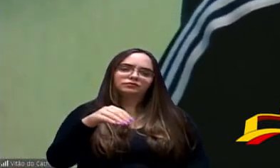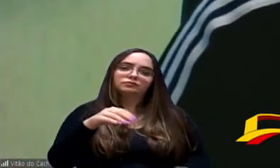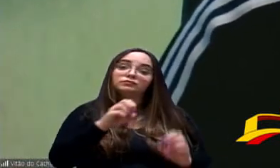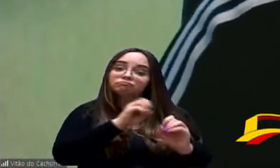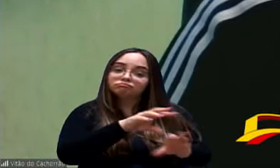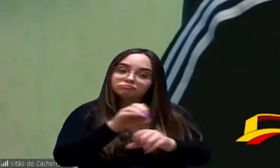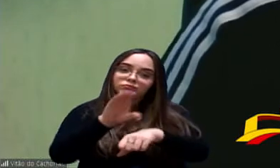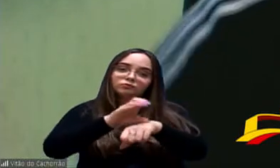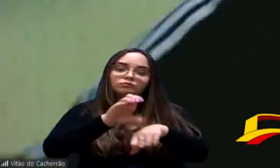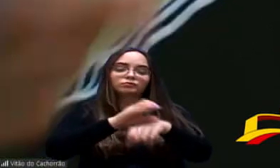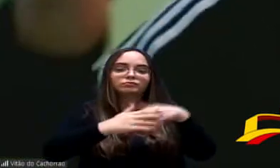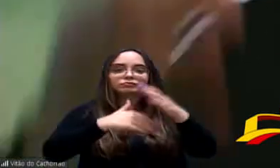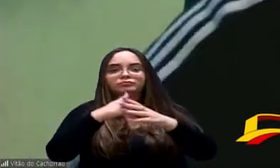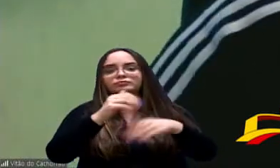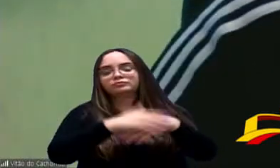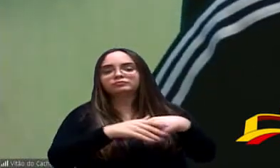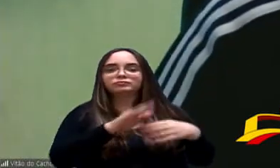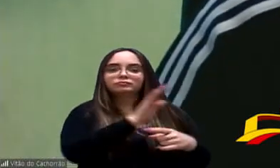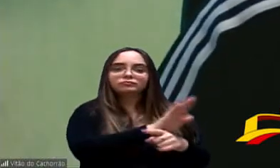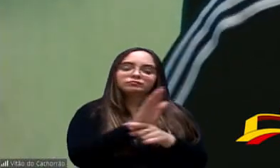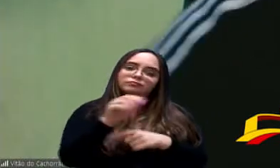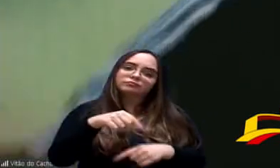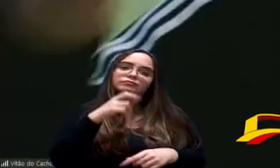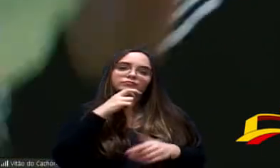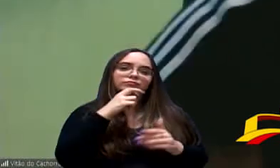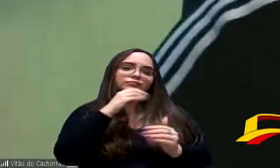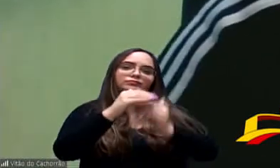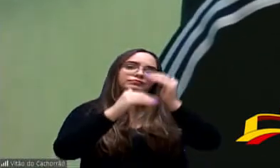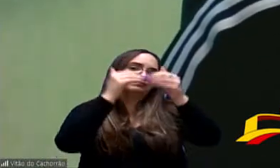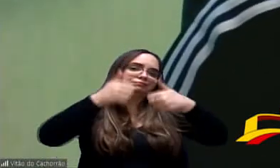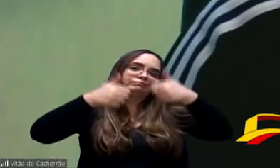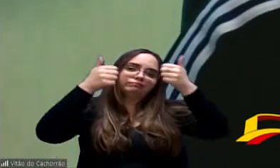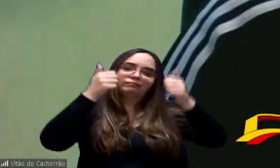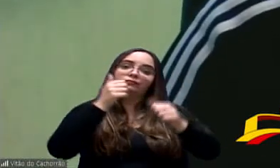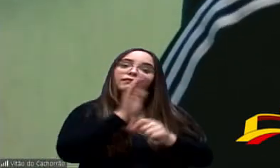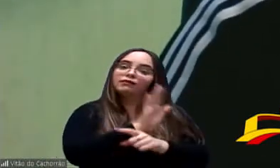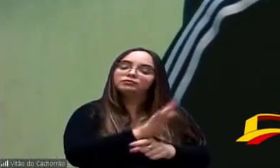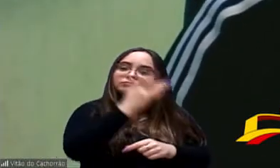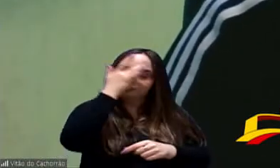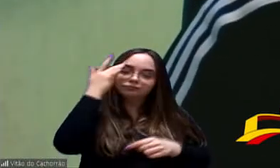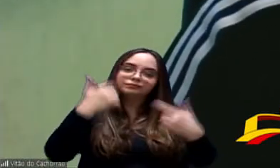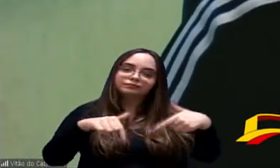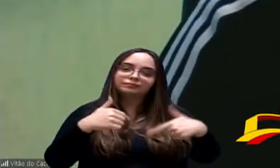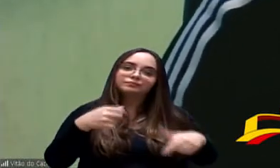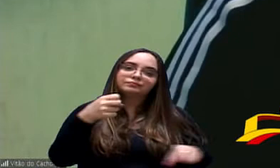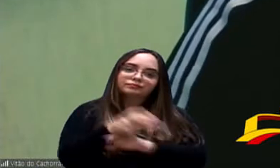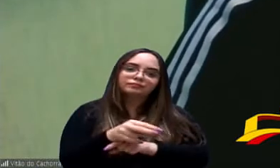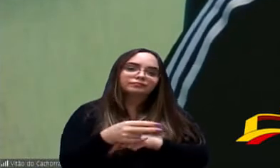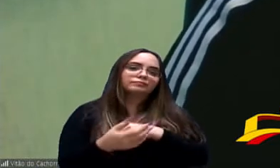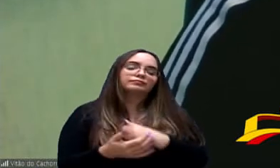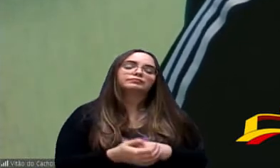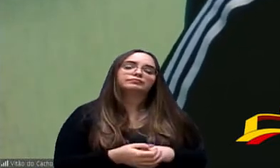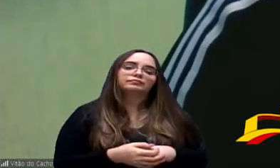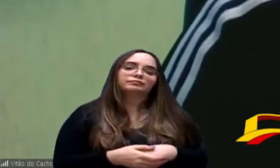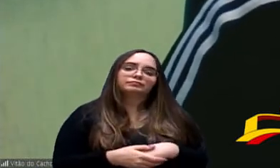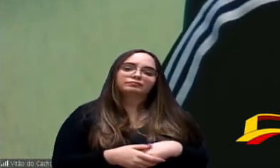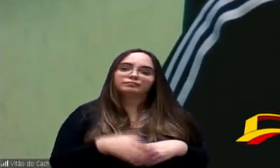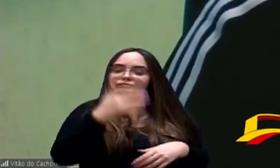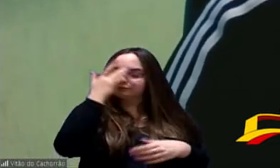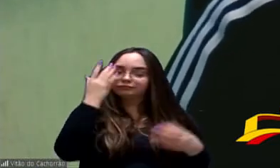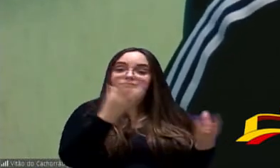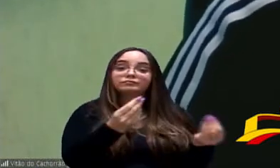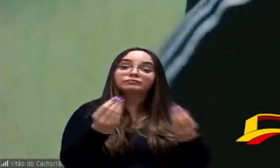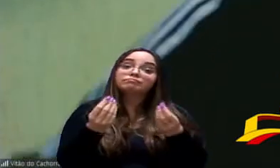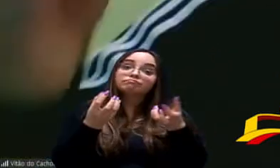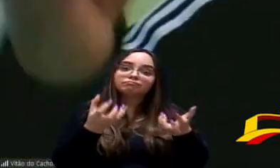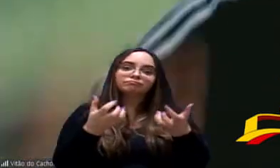profissionalizantes, para ajudar a nossa cidade, para encaminhar um currículo. Tem muita gente precisando e querendo